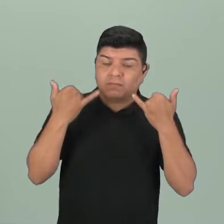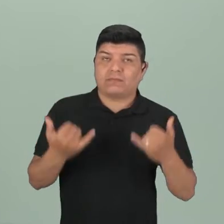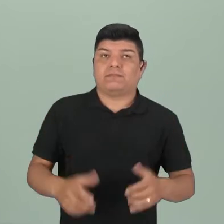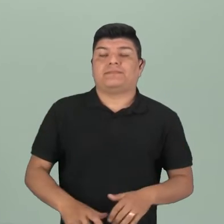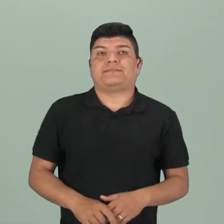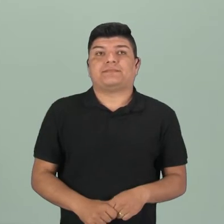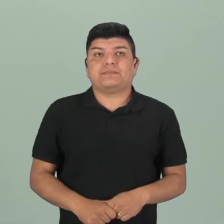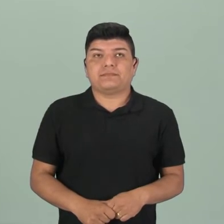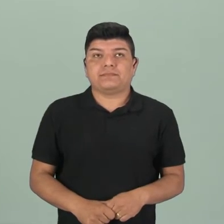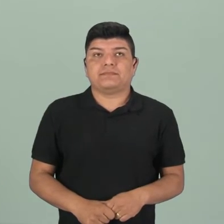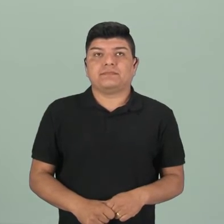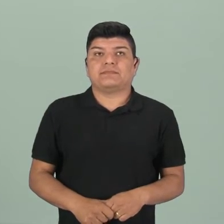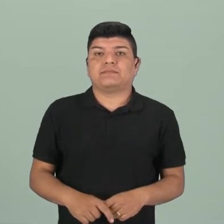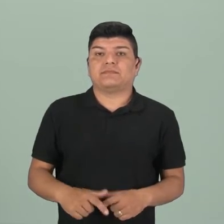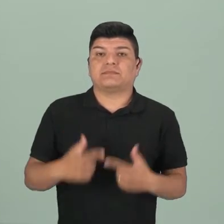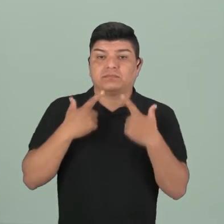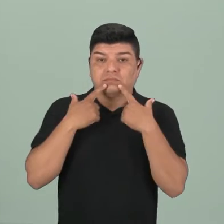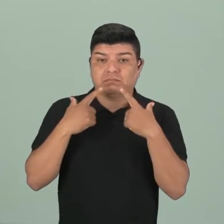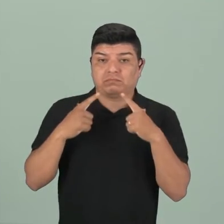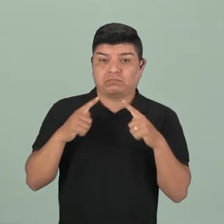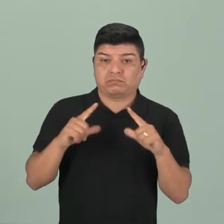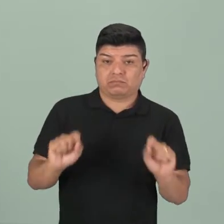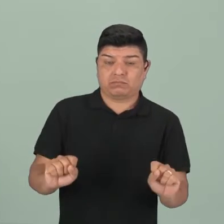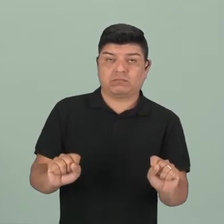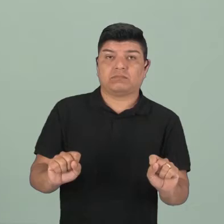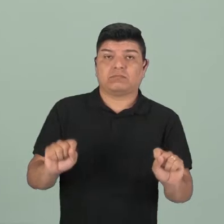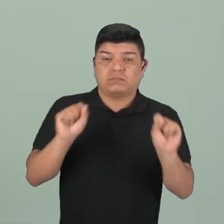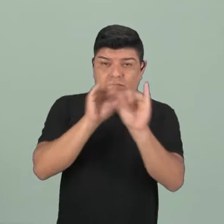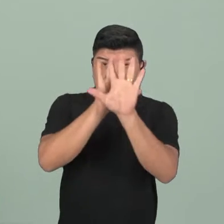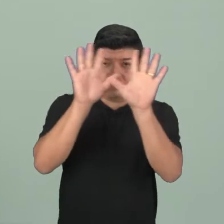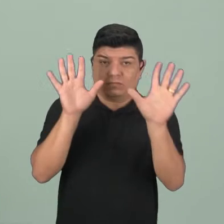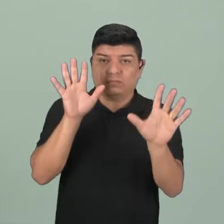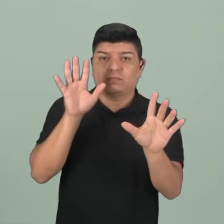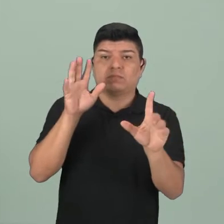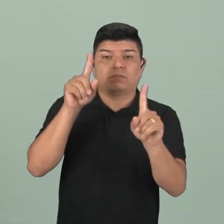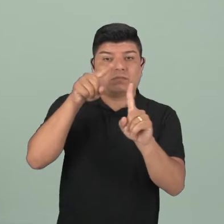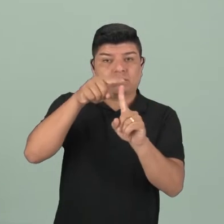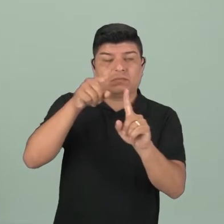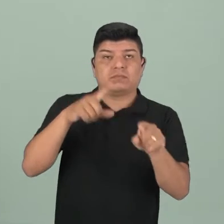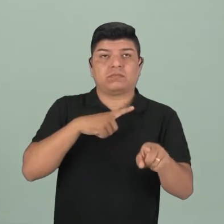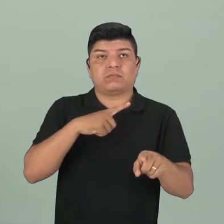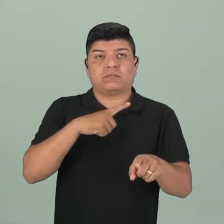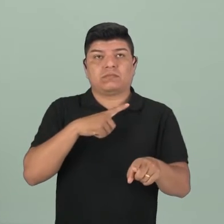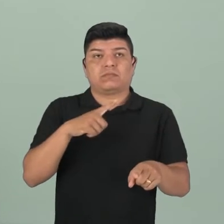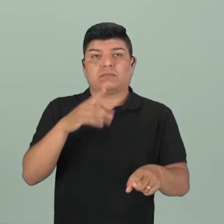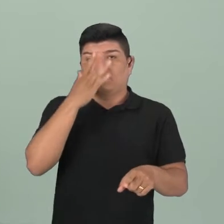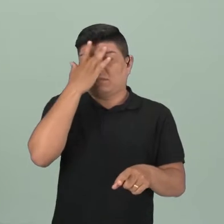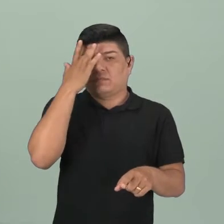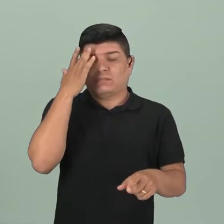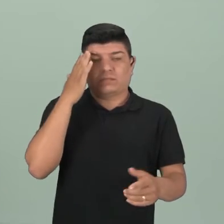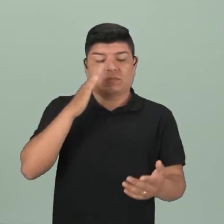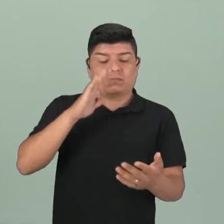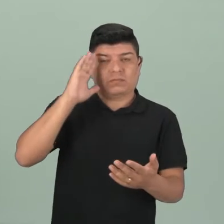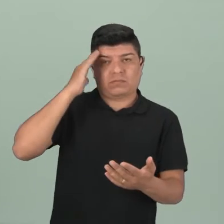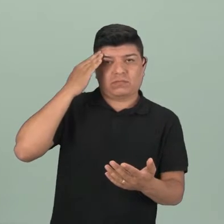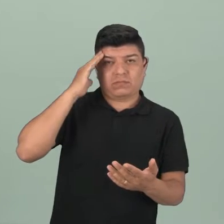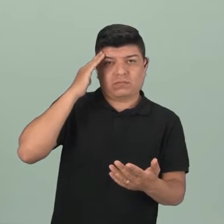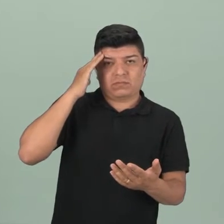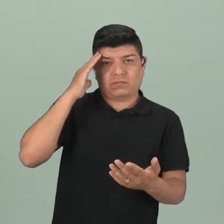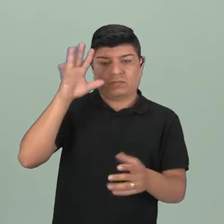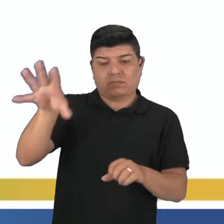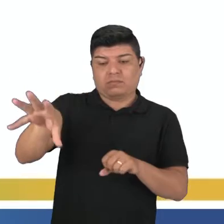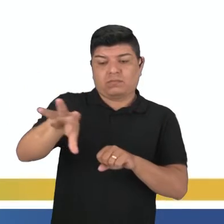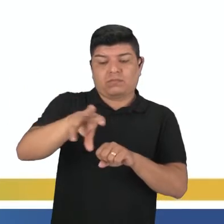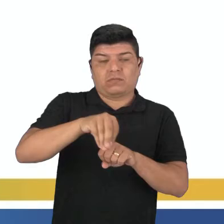temos ali a questão da linguagem clara e precisa, a questão de pretende que o receptor compreenda acerca do conhecimento que se